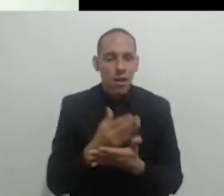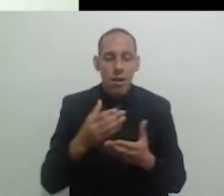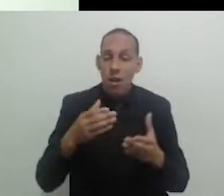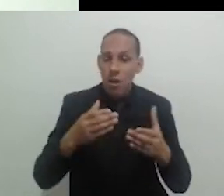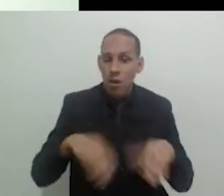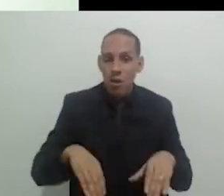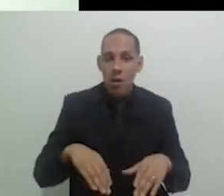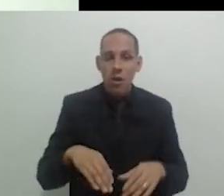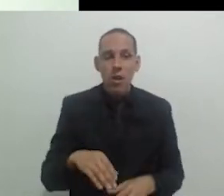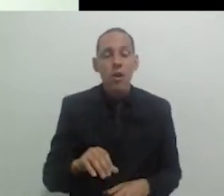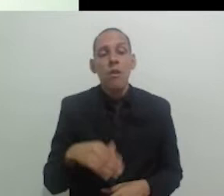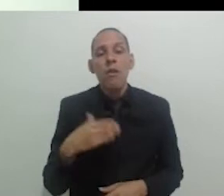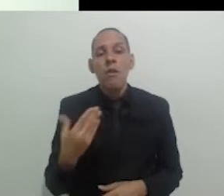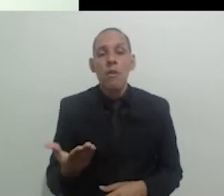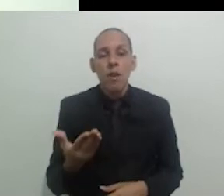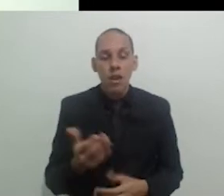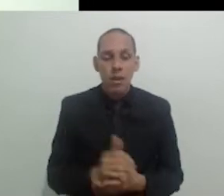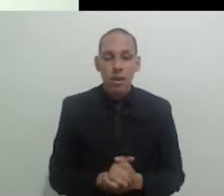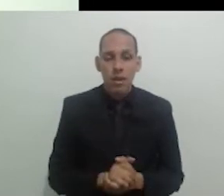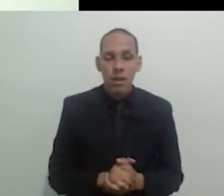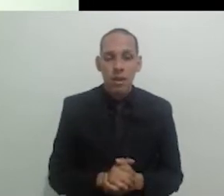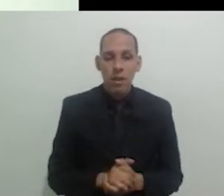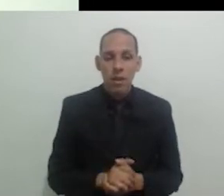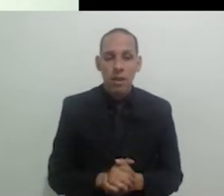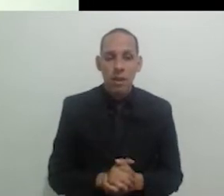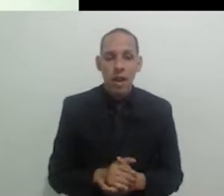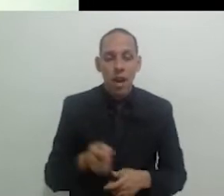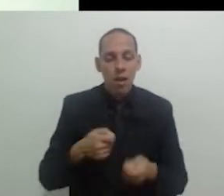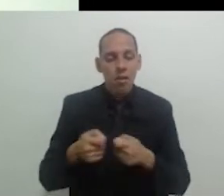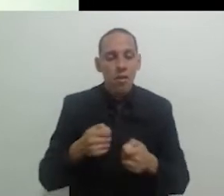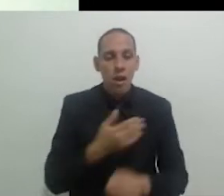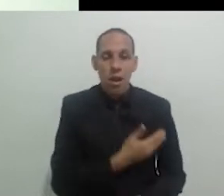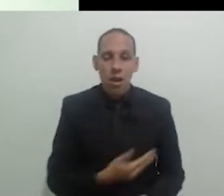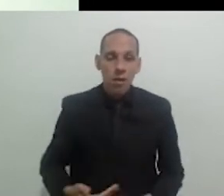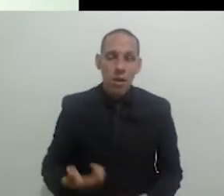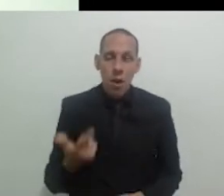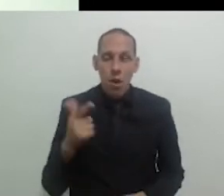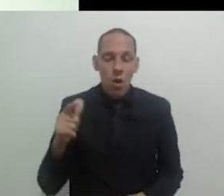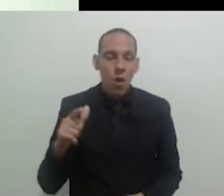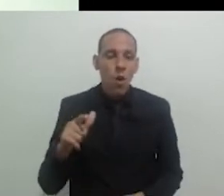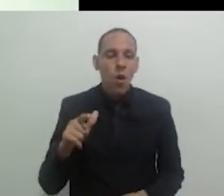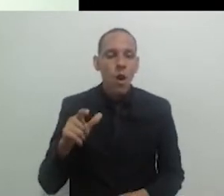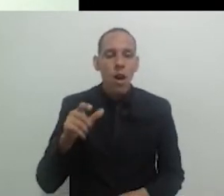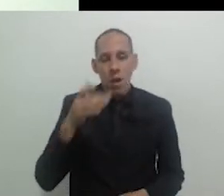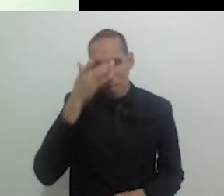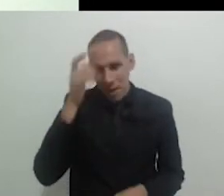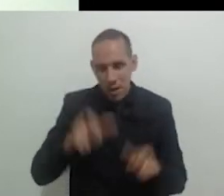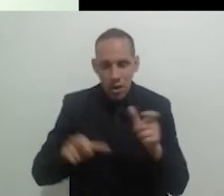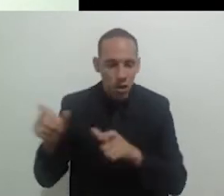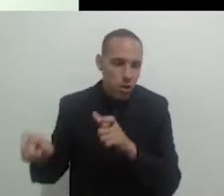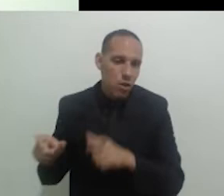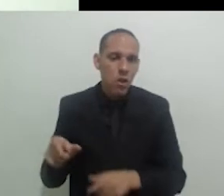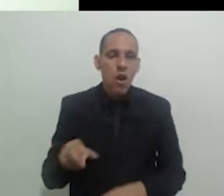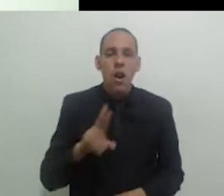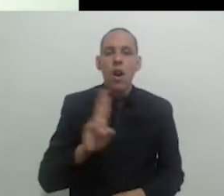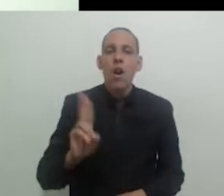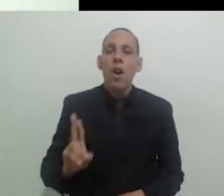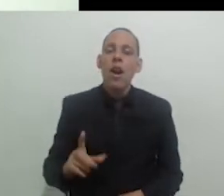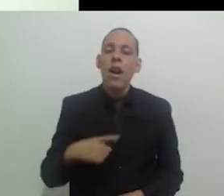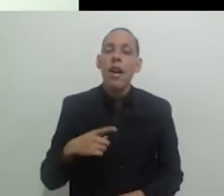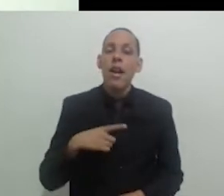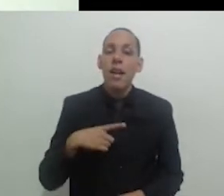administração pública proceda à nomeação de outros candidatos em classificação inferior por força de ordem judicial. Então,